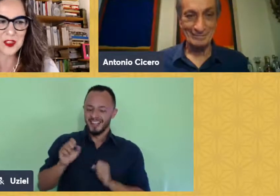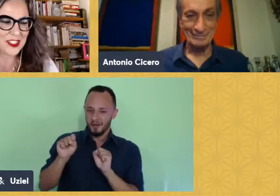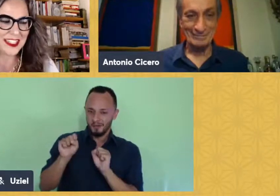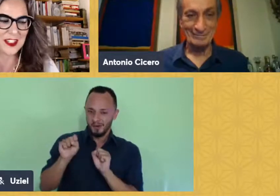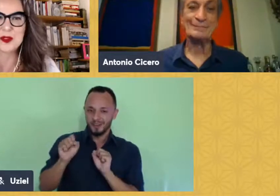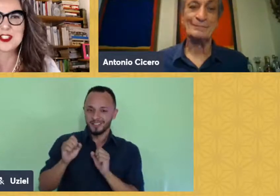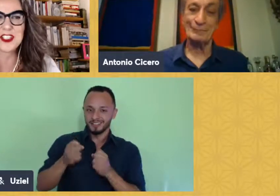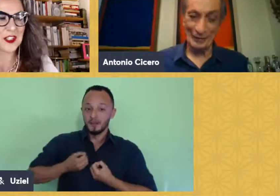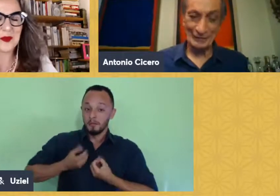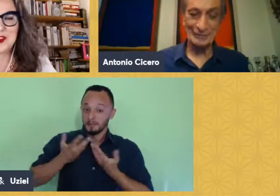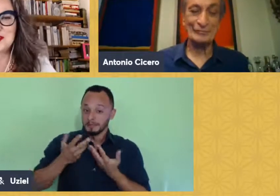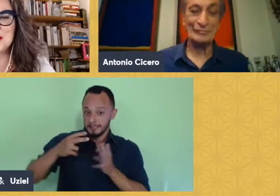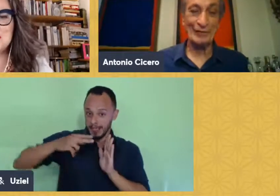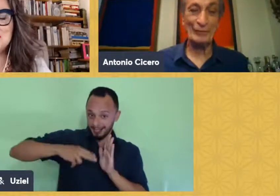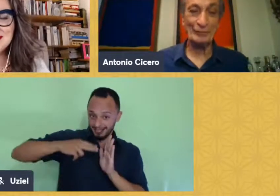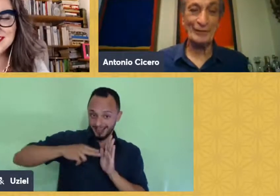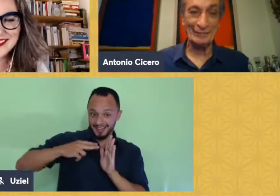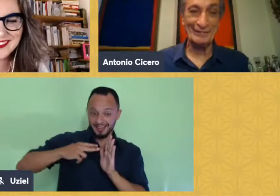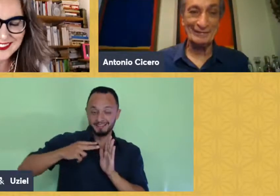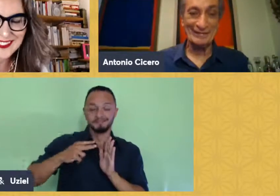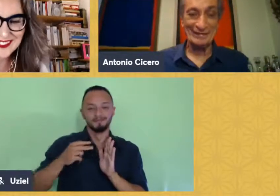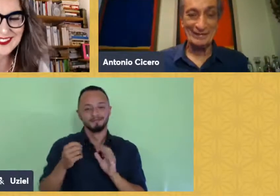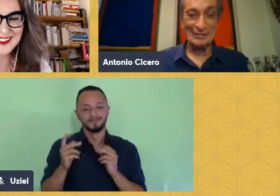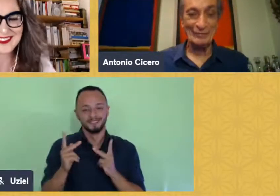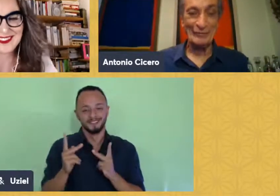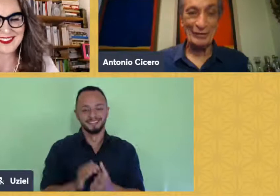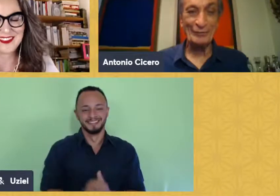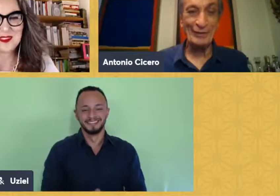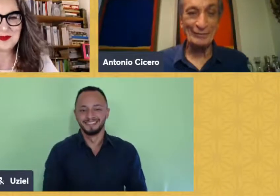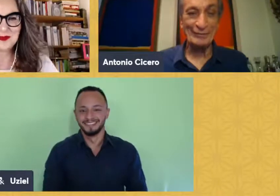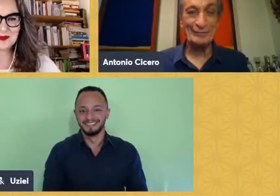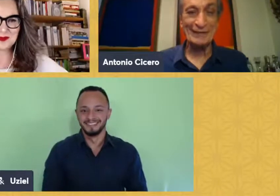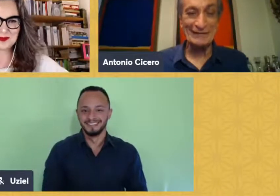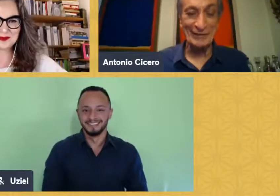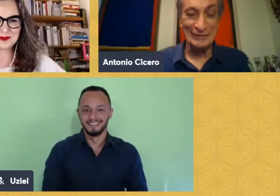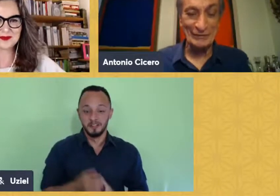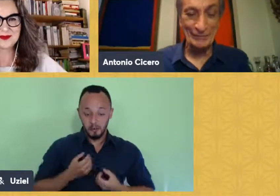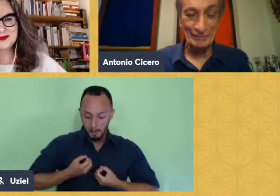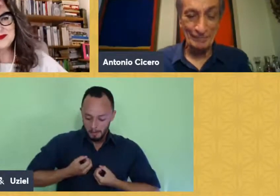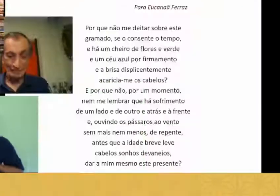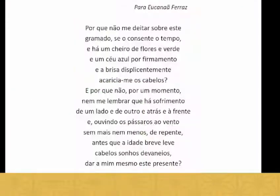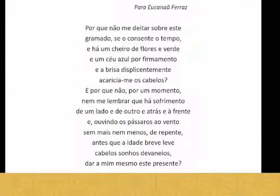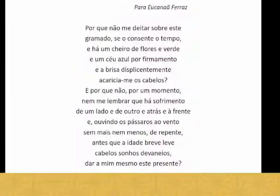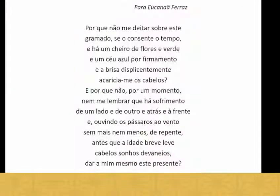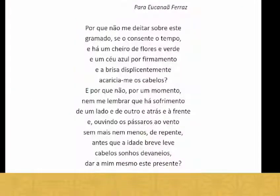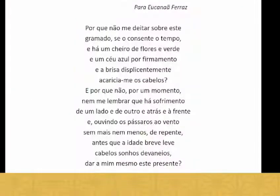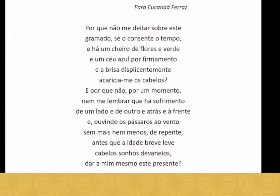ser? Você pode lê-lo para a gente, por favor? Vou ler o poema. Presente.